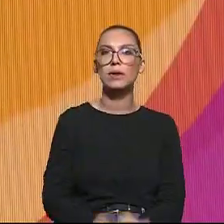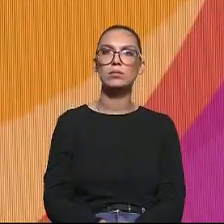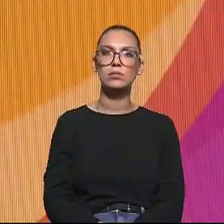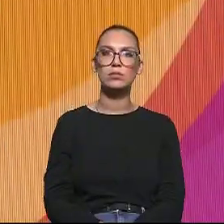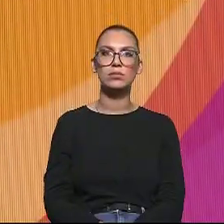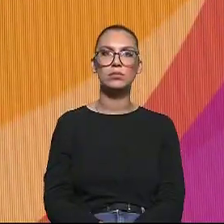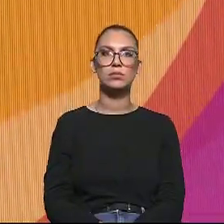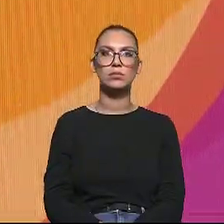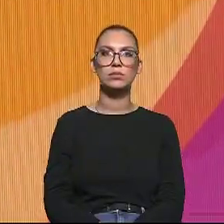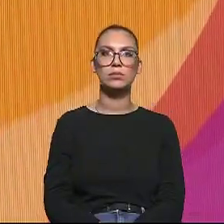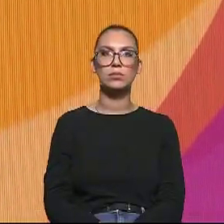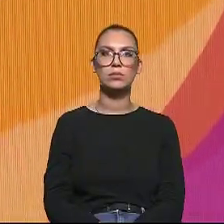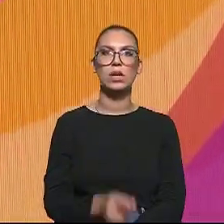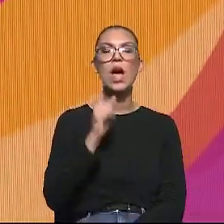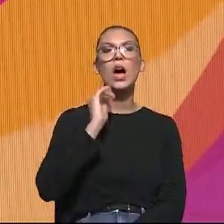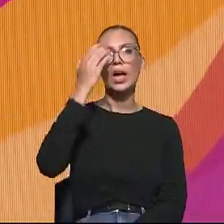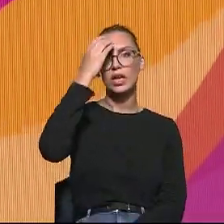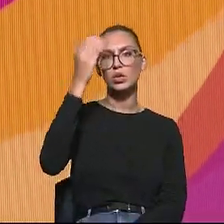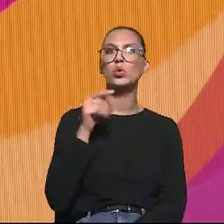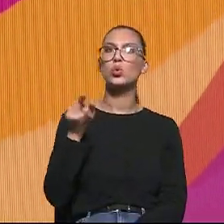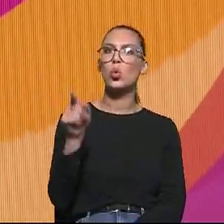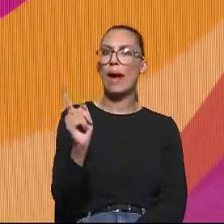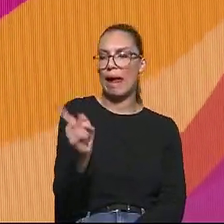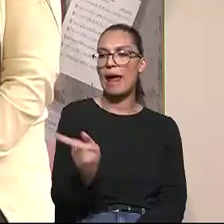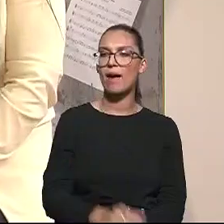sereio. És a rainha da noite, serás só teu.